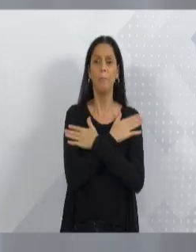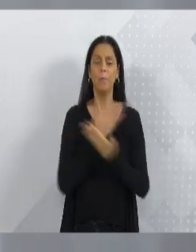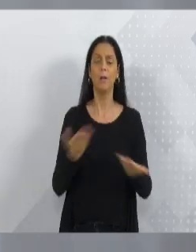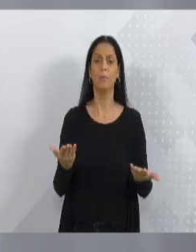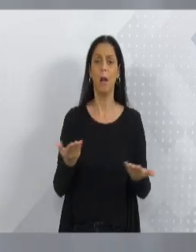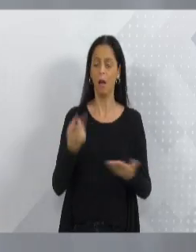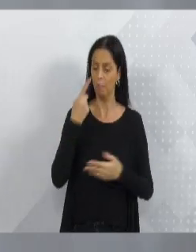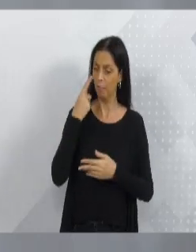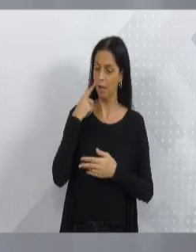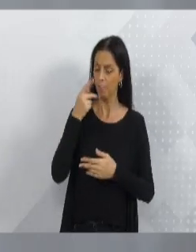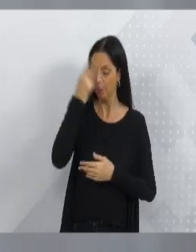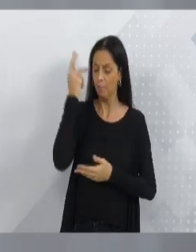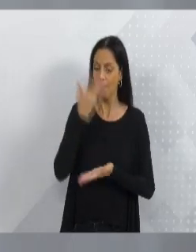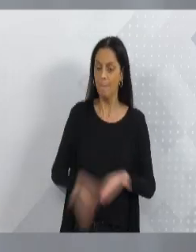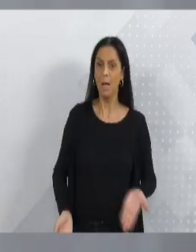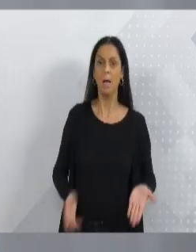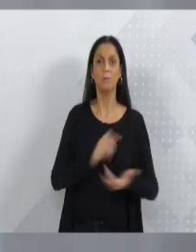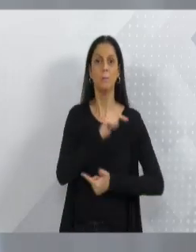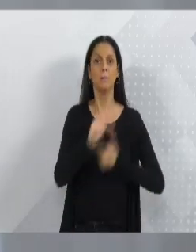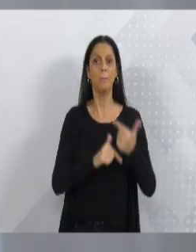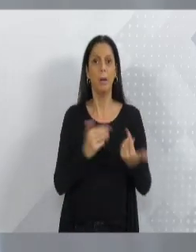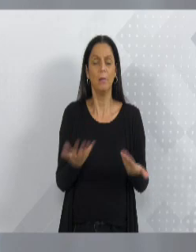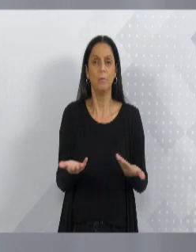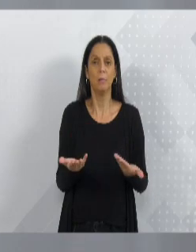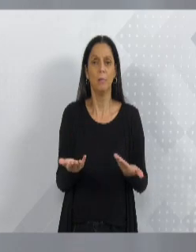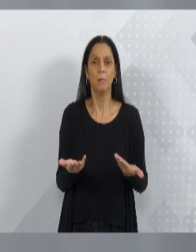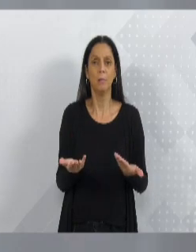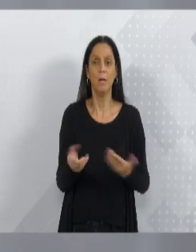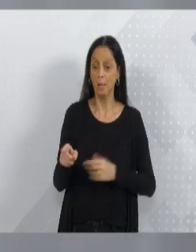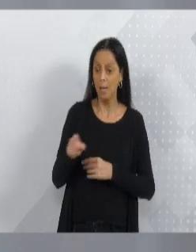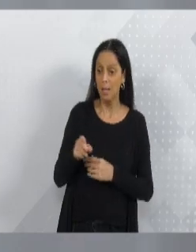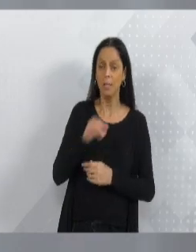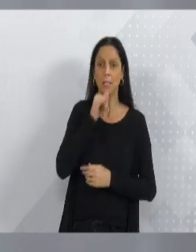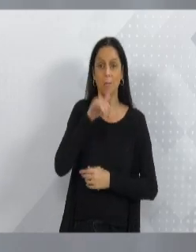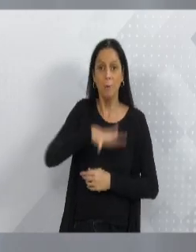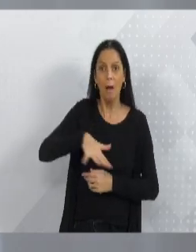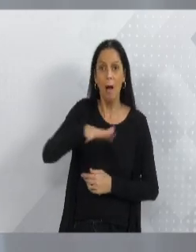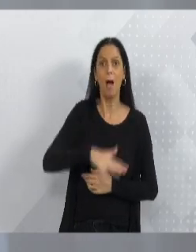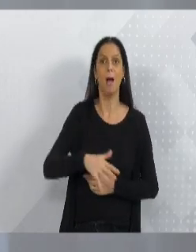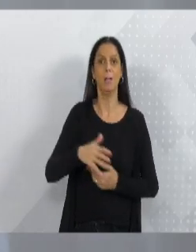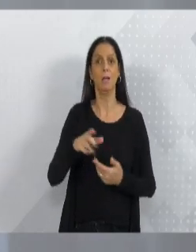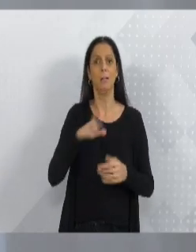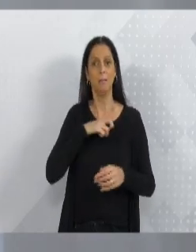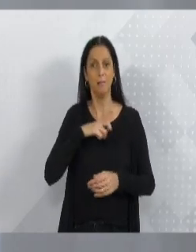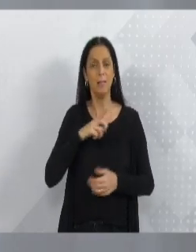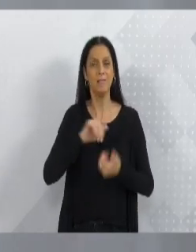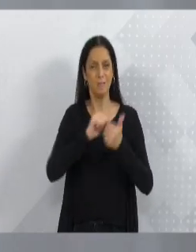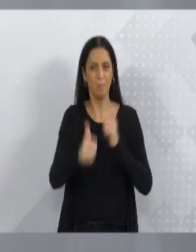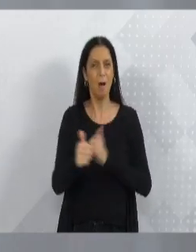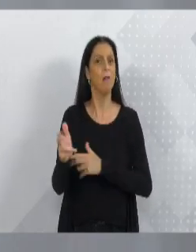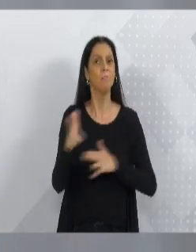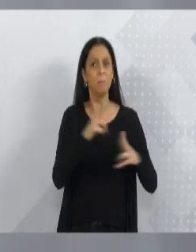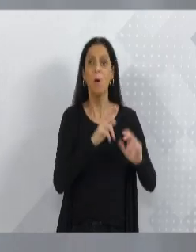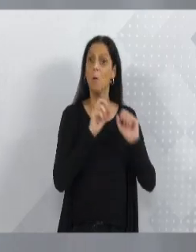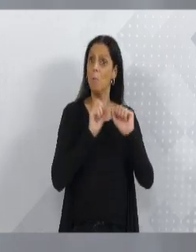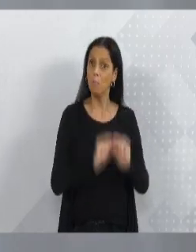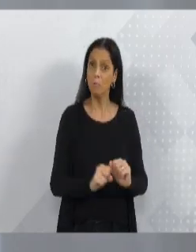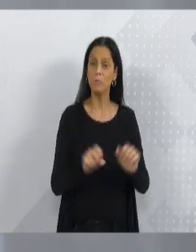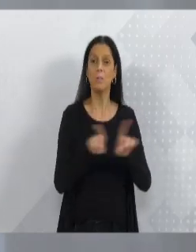realmente pessoas que teriam condições de gerar renda para suas famílias. Em